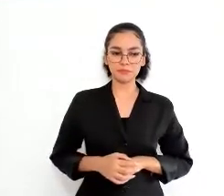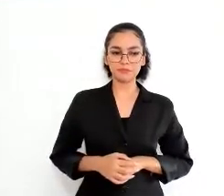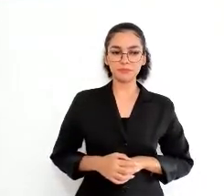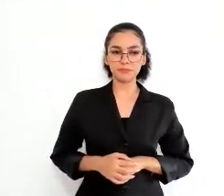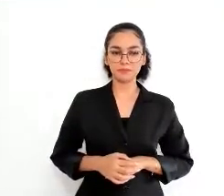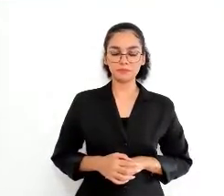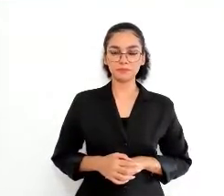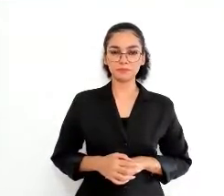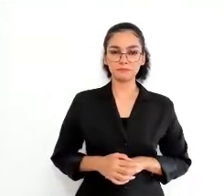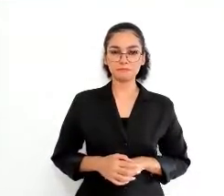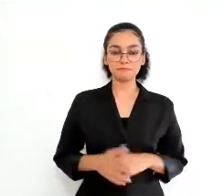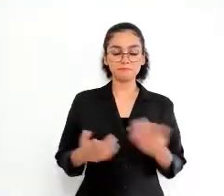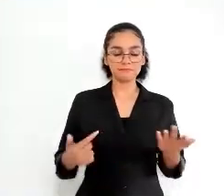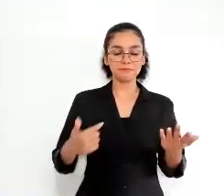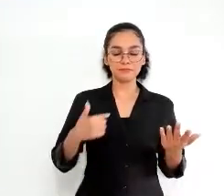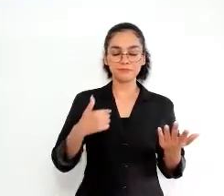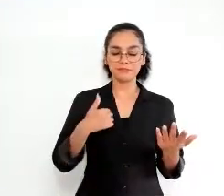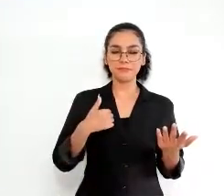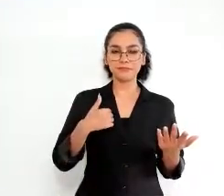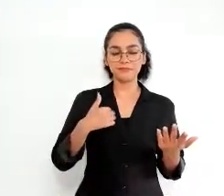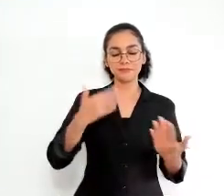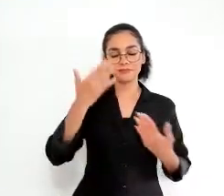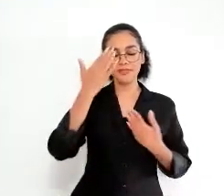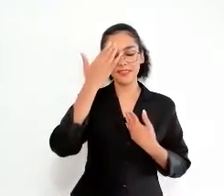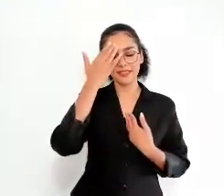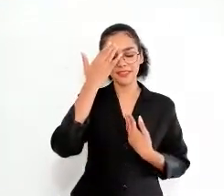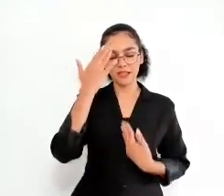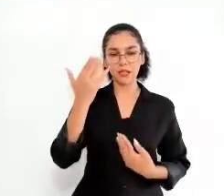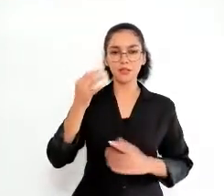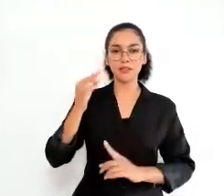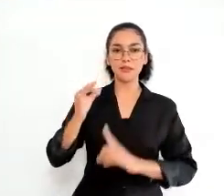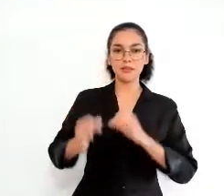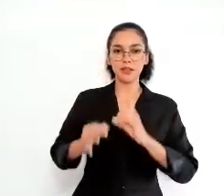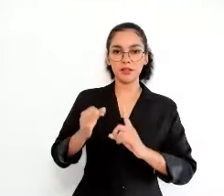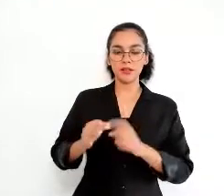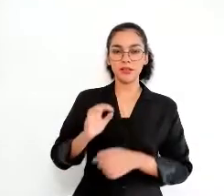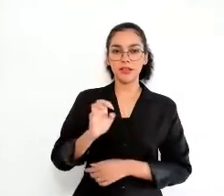eu agradeço ao desembargador Expedito Ferreira